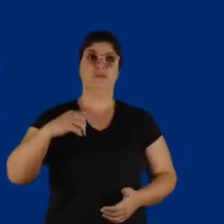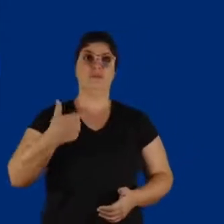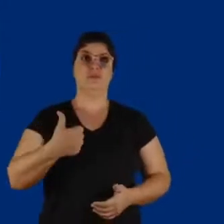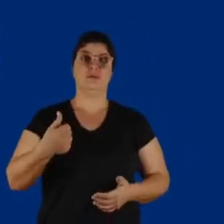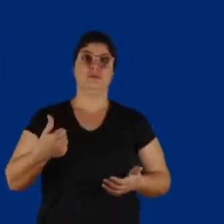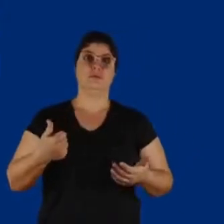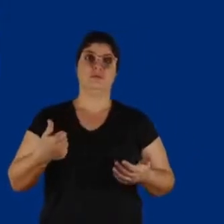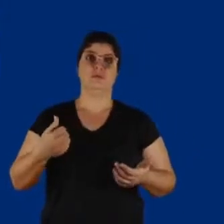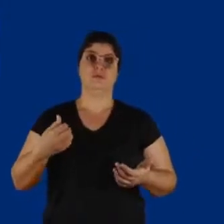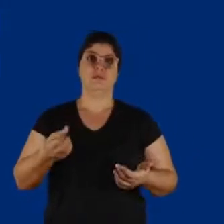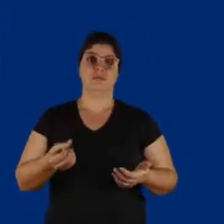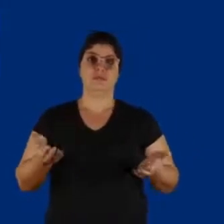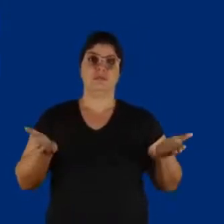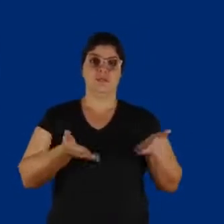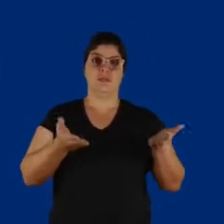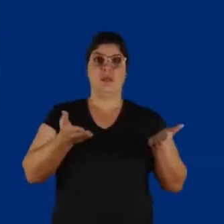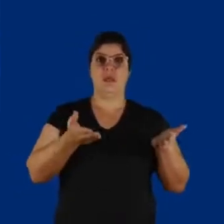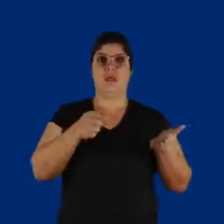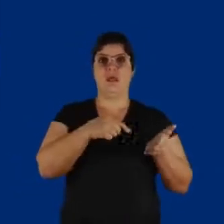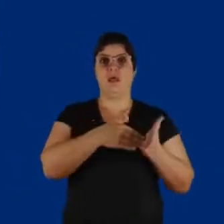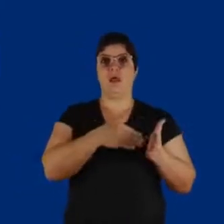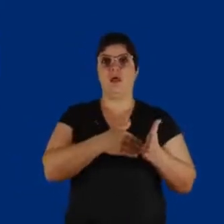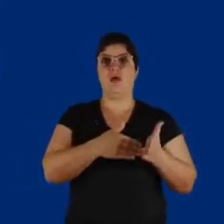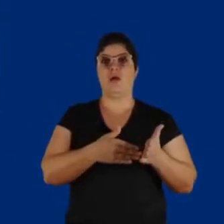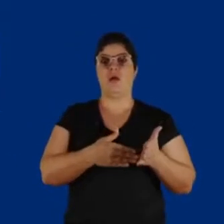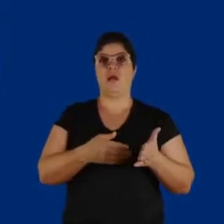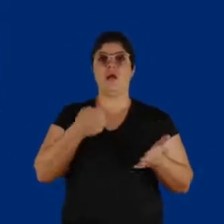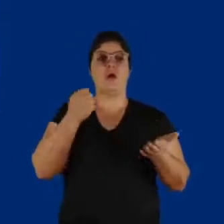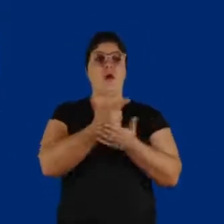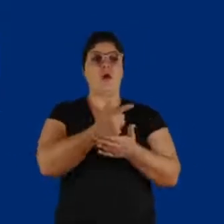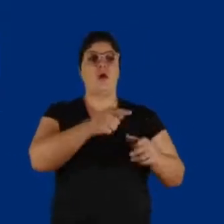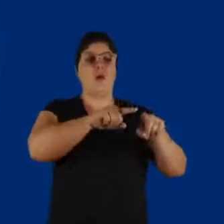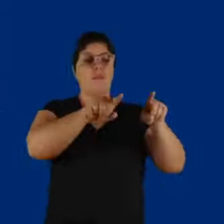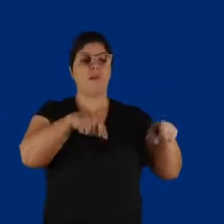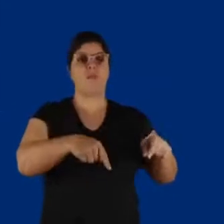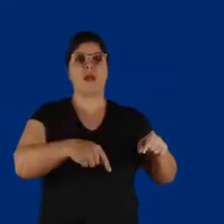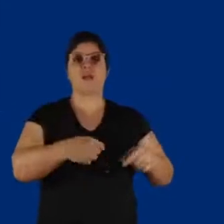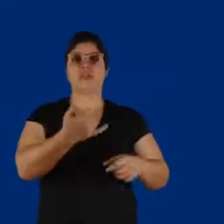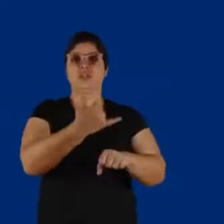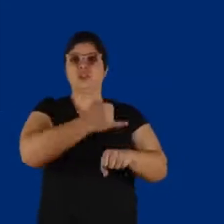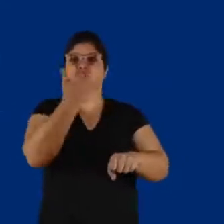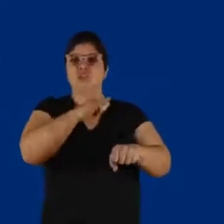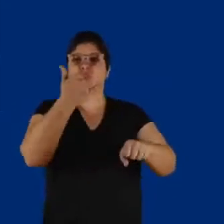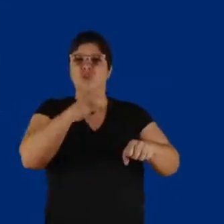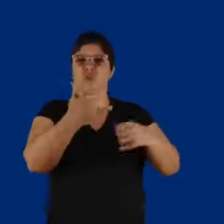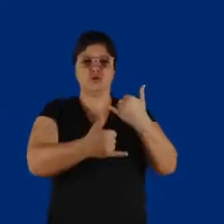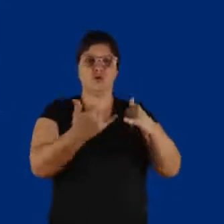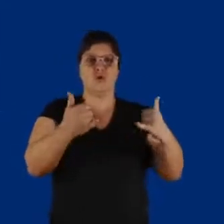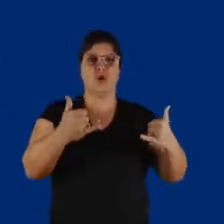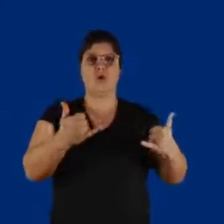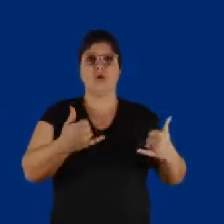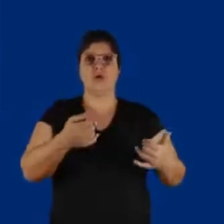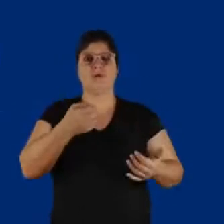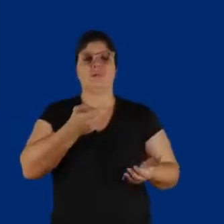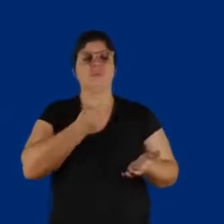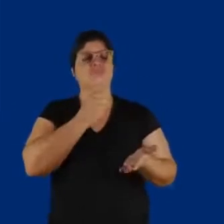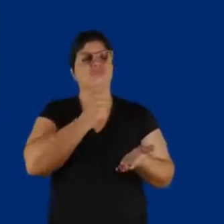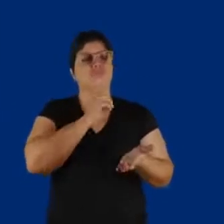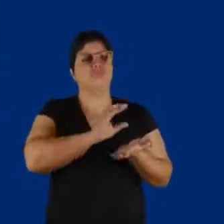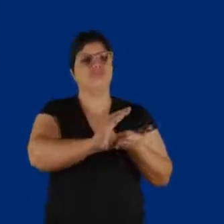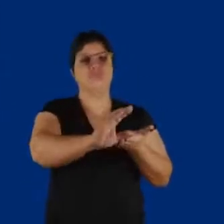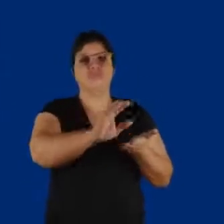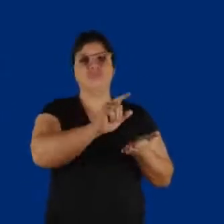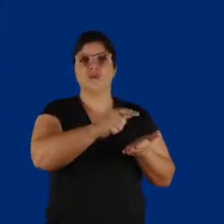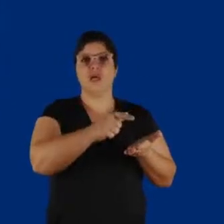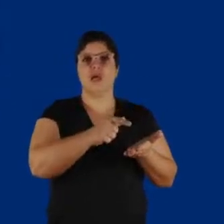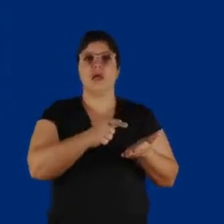está comprando máquinas de eletrochoque, remunerando internações de longa duração, remunerando as famosas